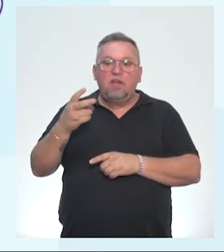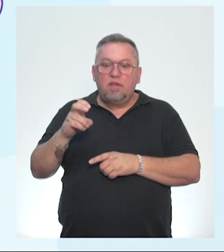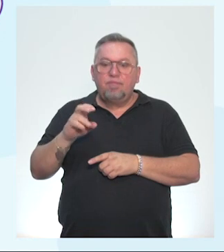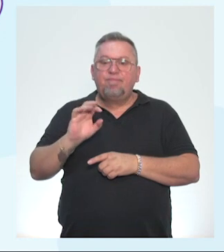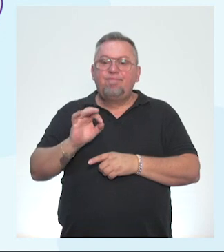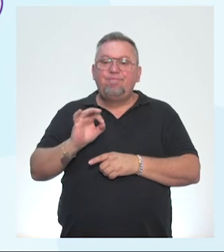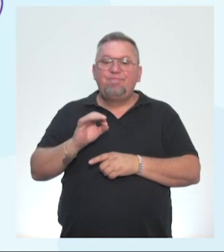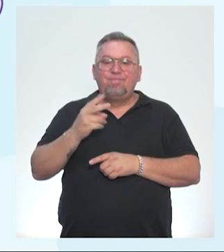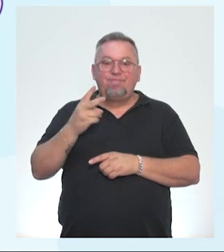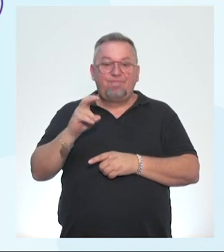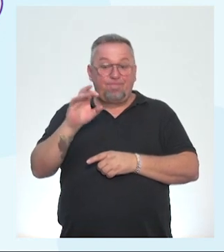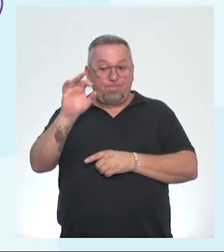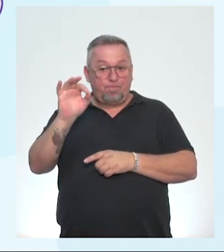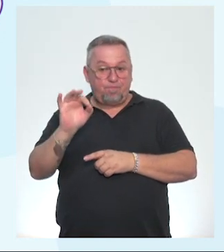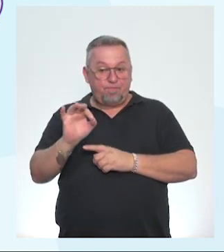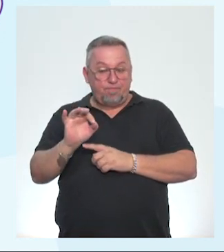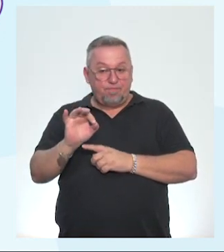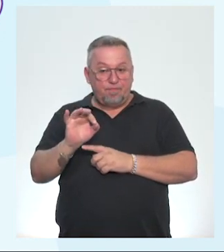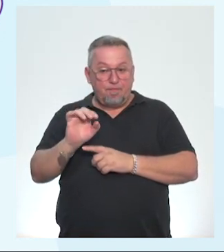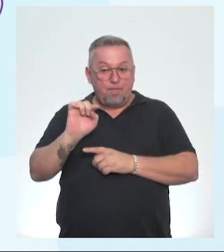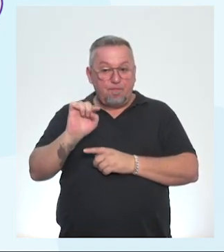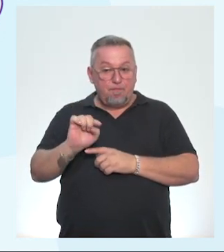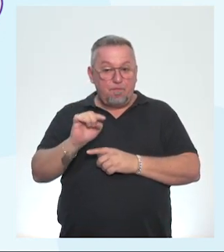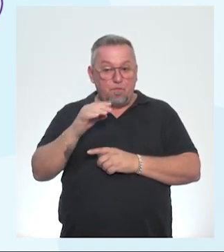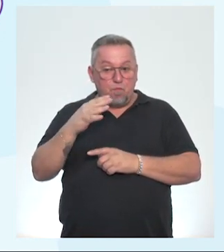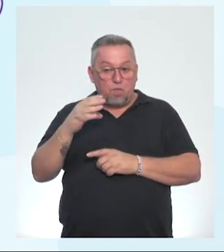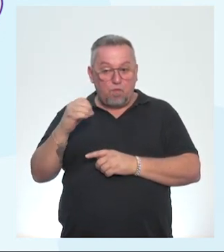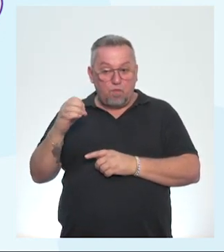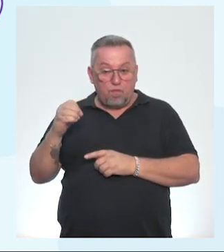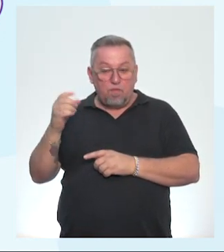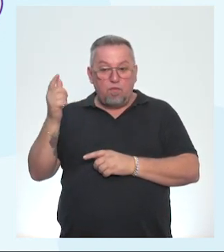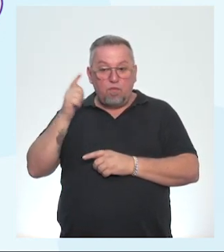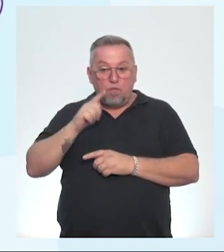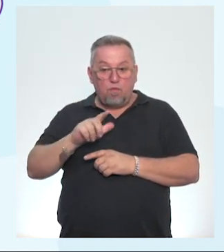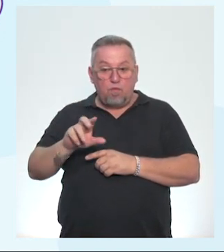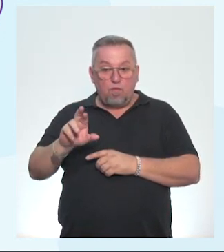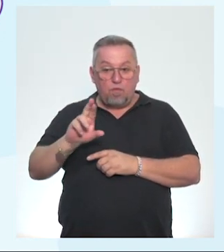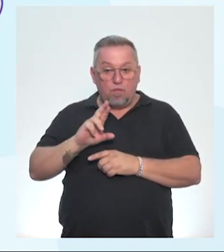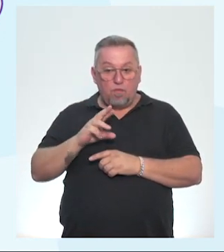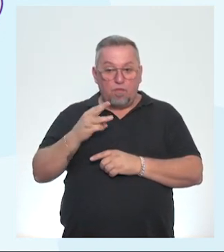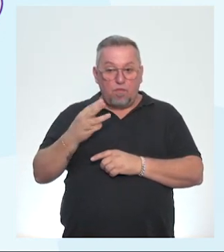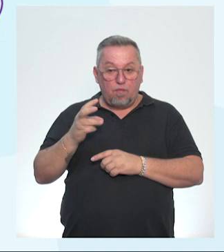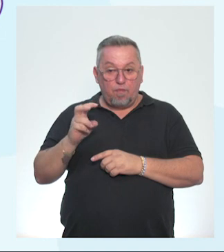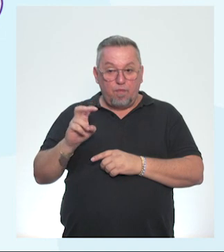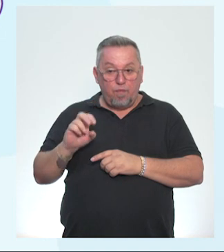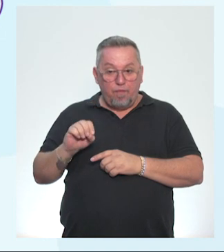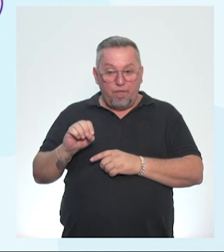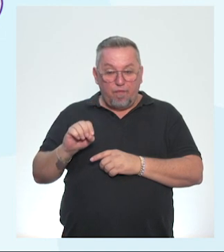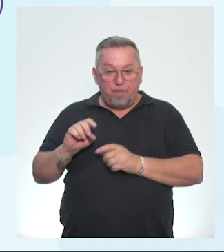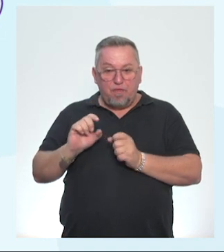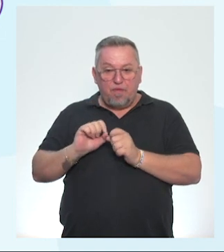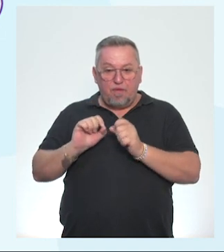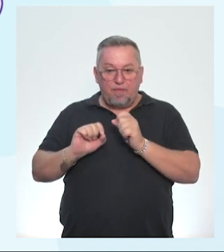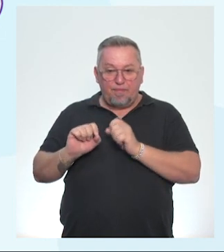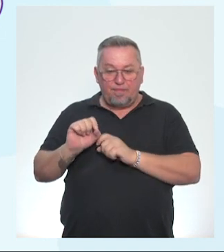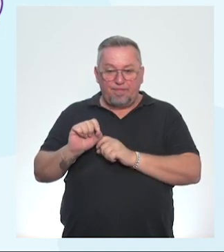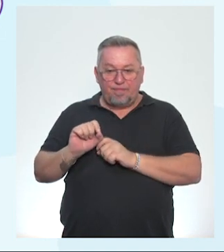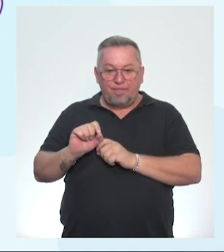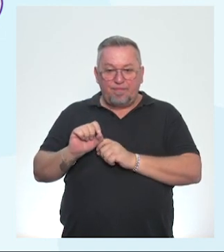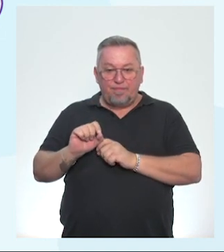Calculando 25% do 1.400, chegamos aí nos 350, e aí nos cabe fazer o quê? Nos cabe fazer